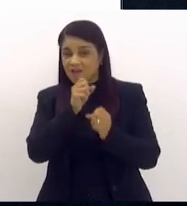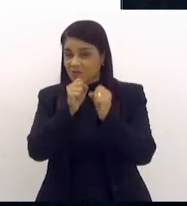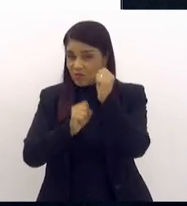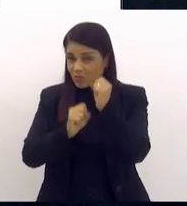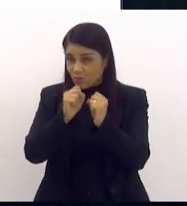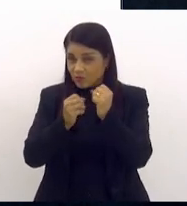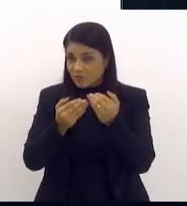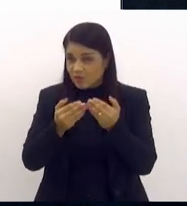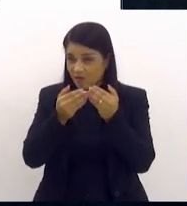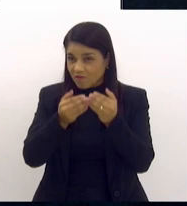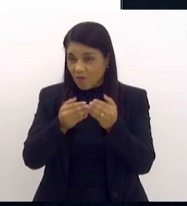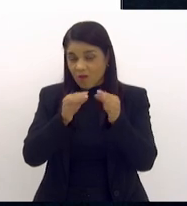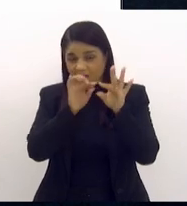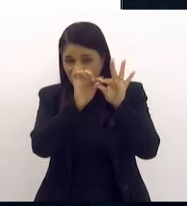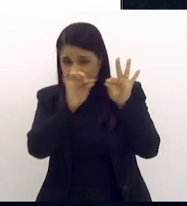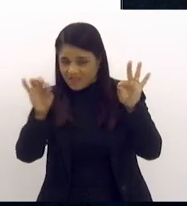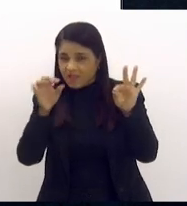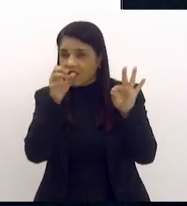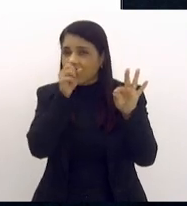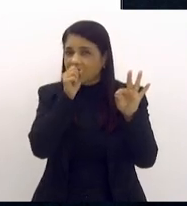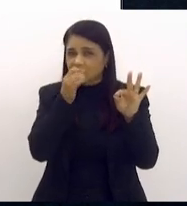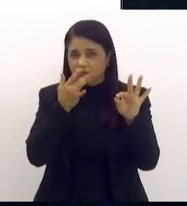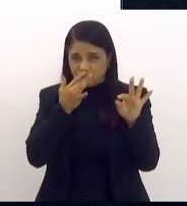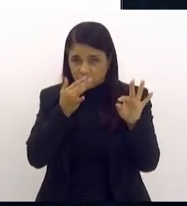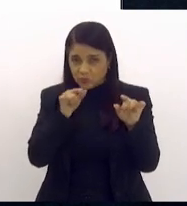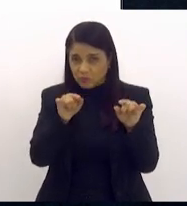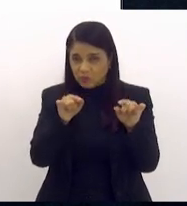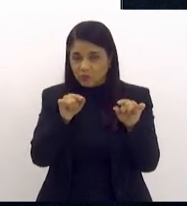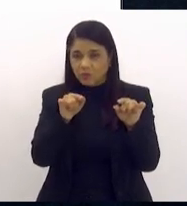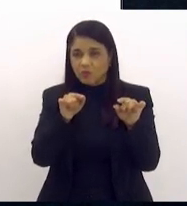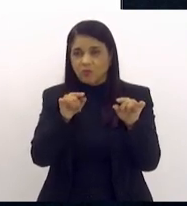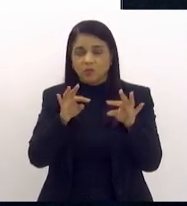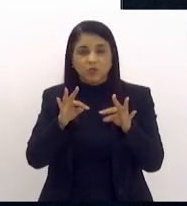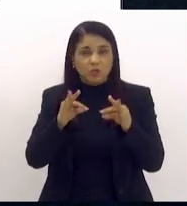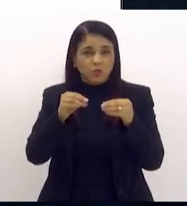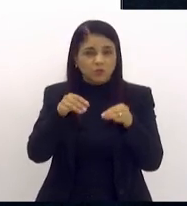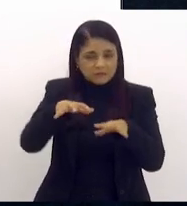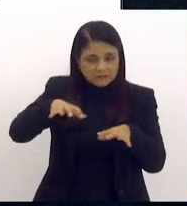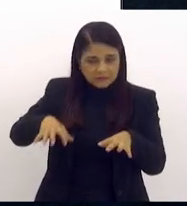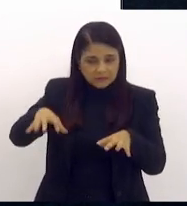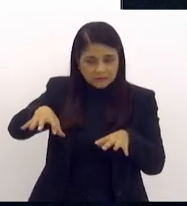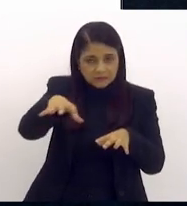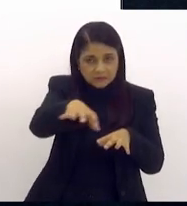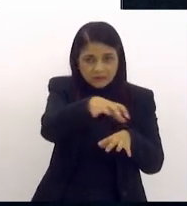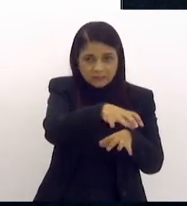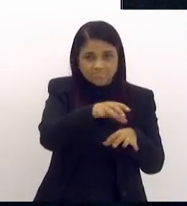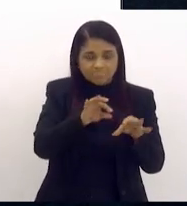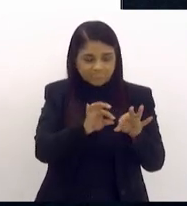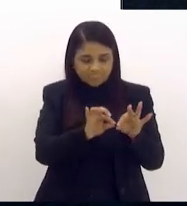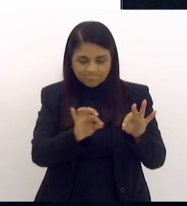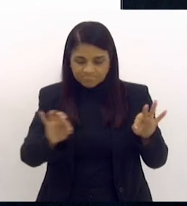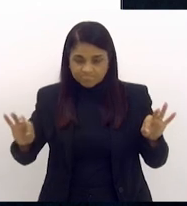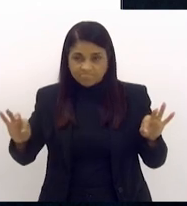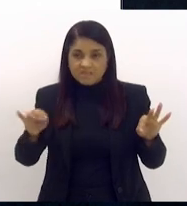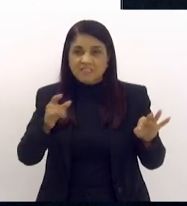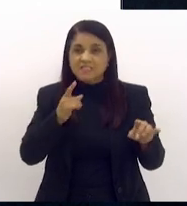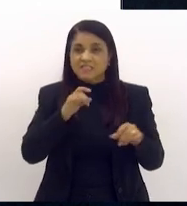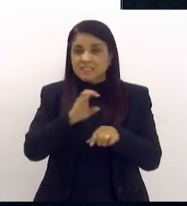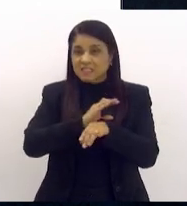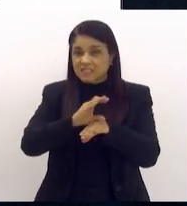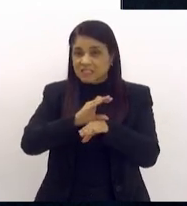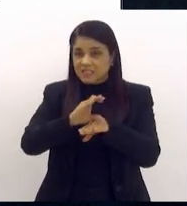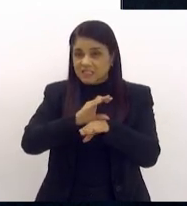naval a linha laranja e os salários de todos os setores a indústria cinza tá é a remuneração média e